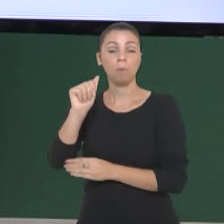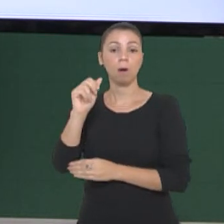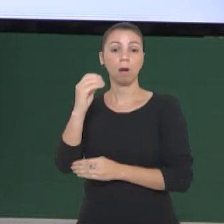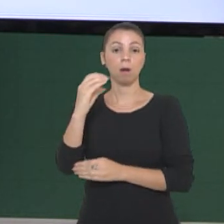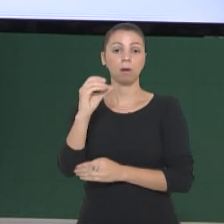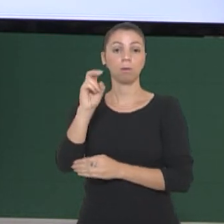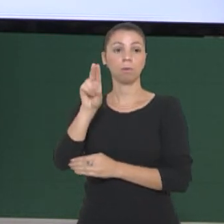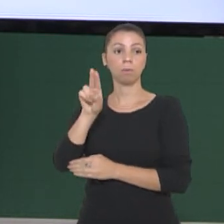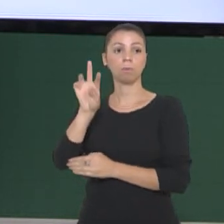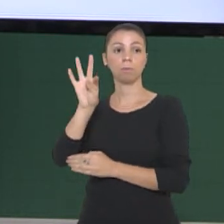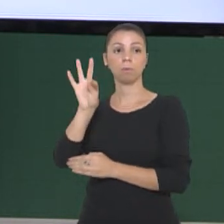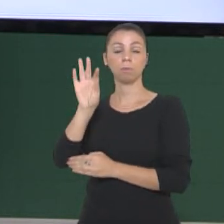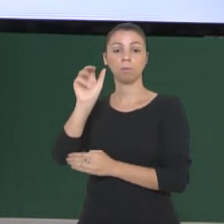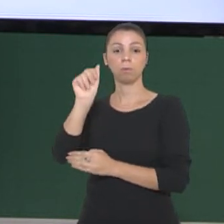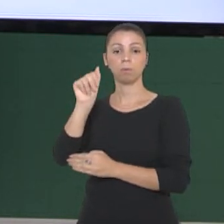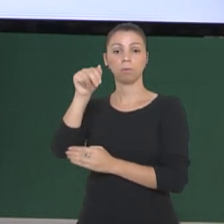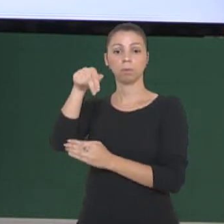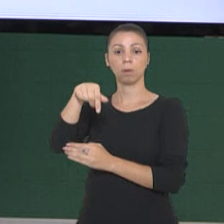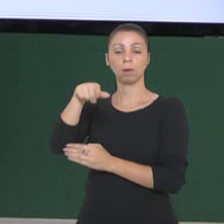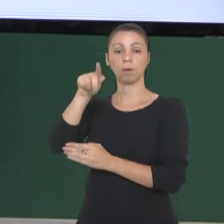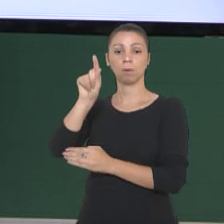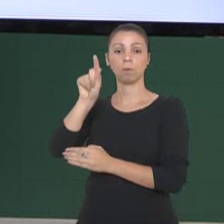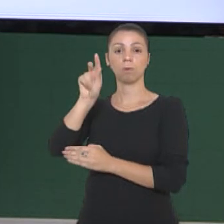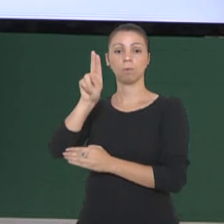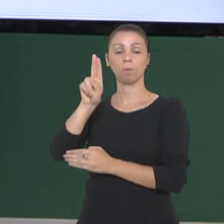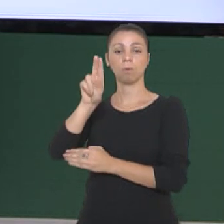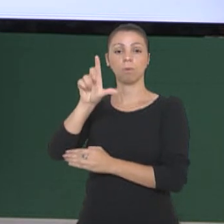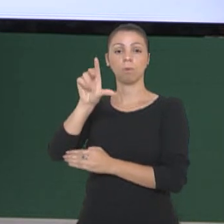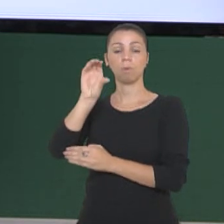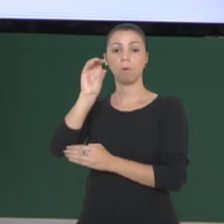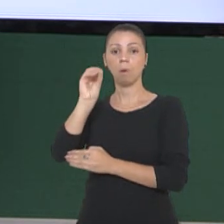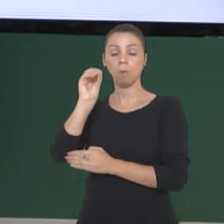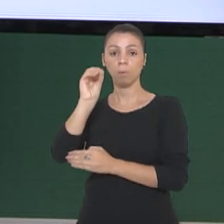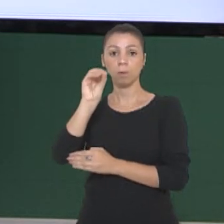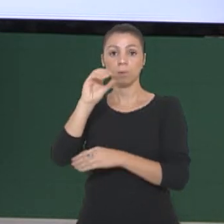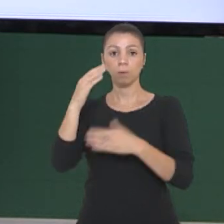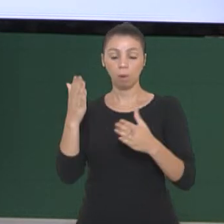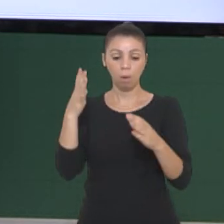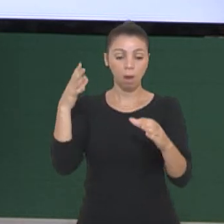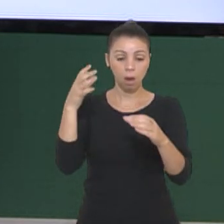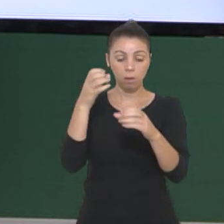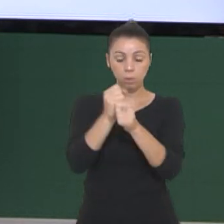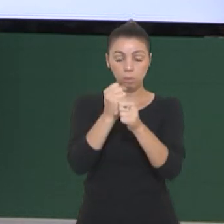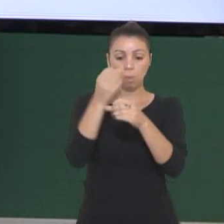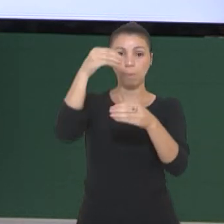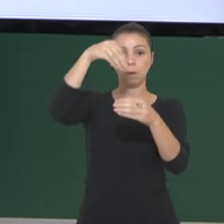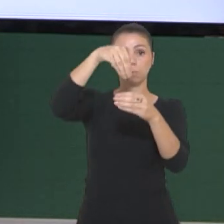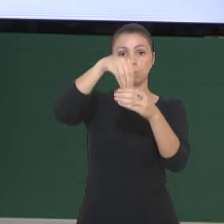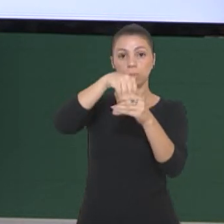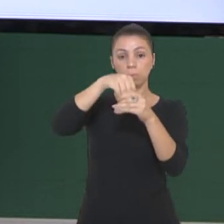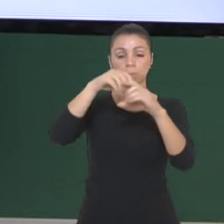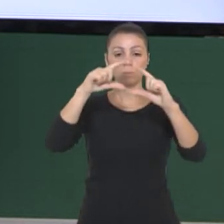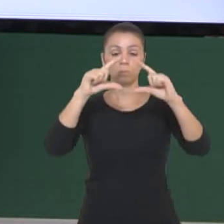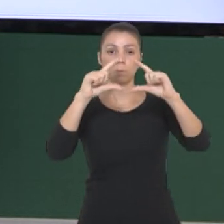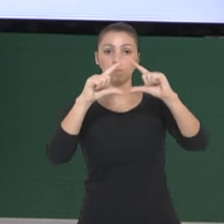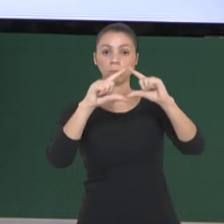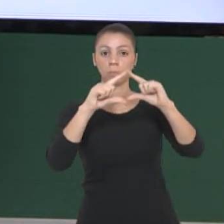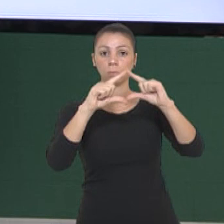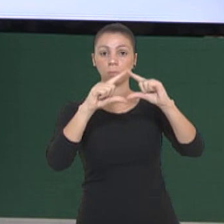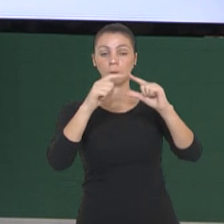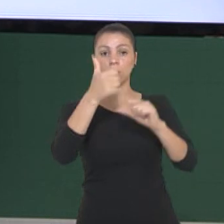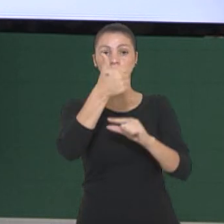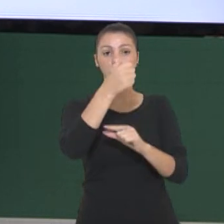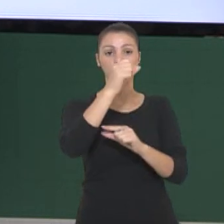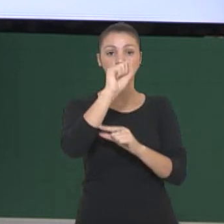nome diferente, mas a gente não vai esquecer. Então, a soma dos ângulos internos do seu triângulo são de